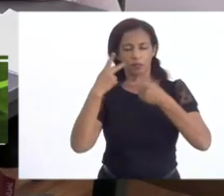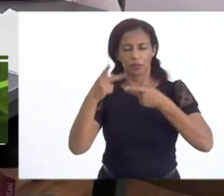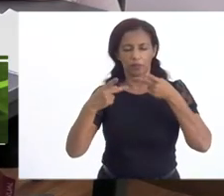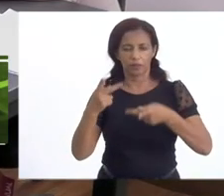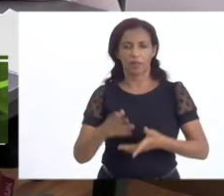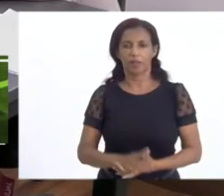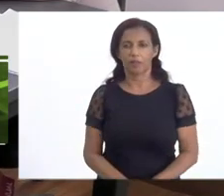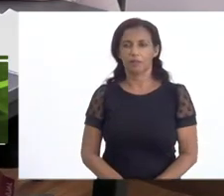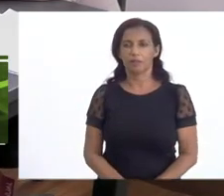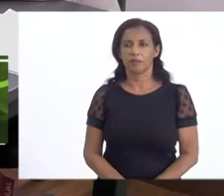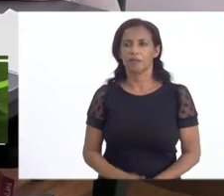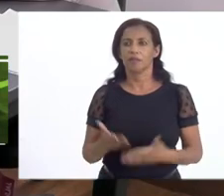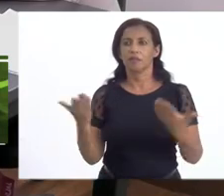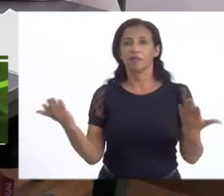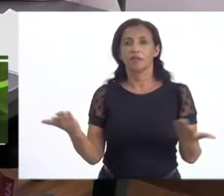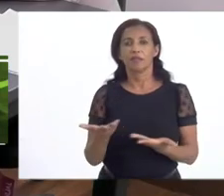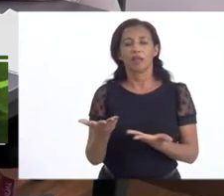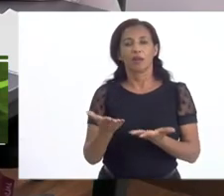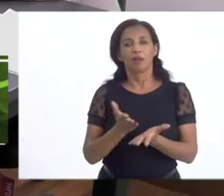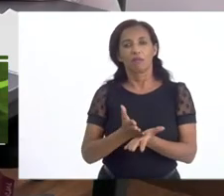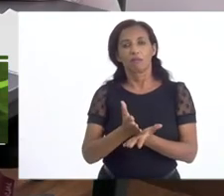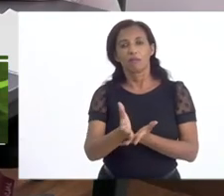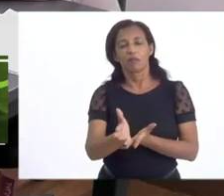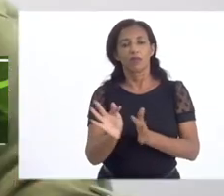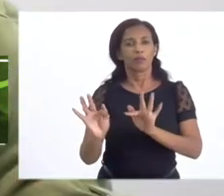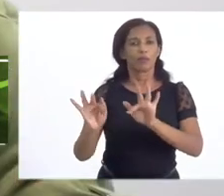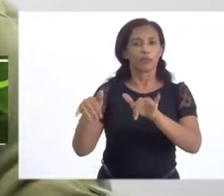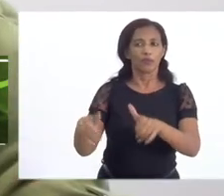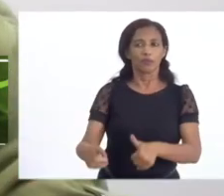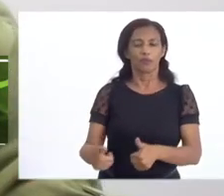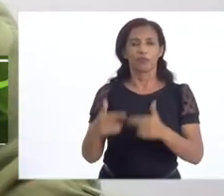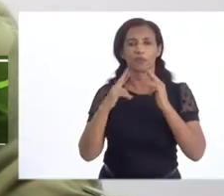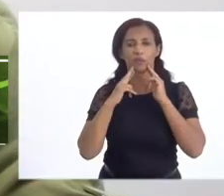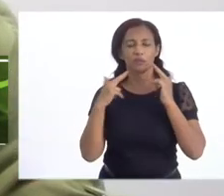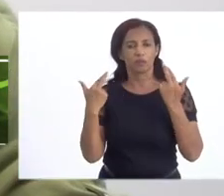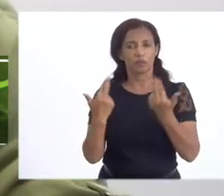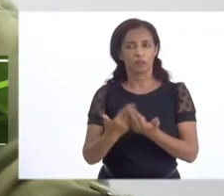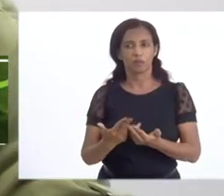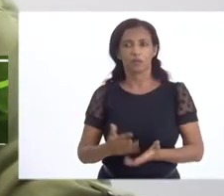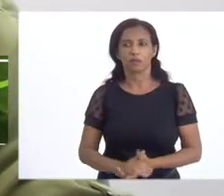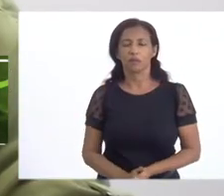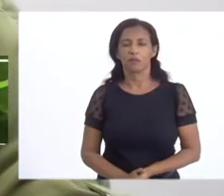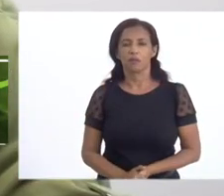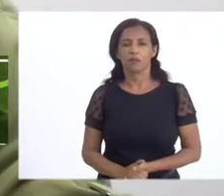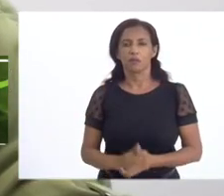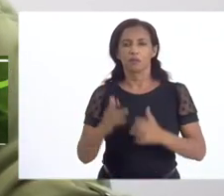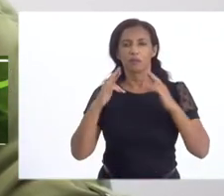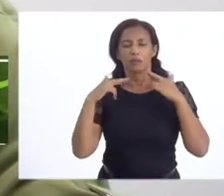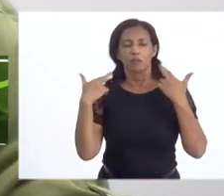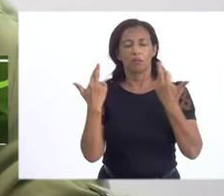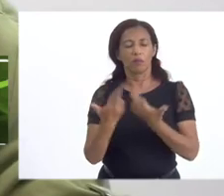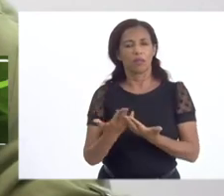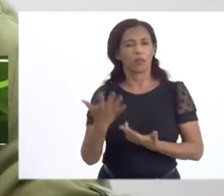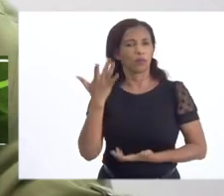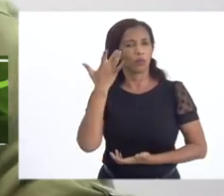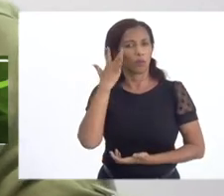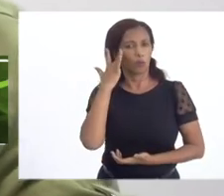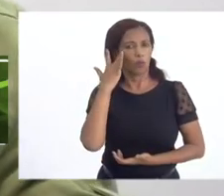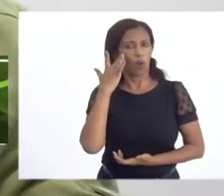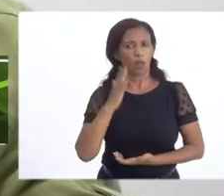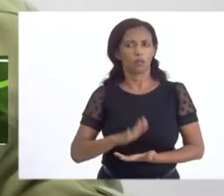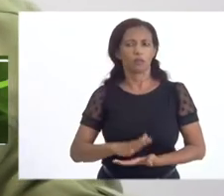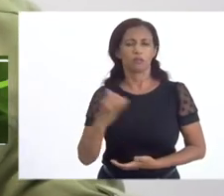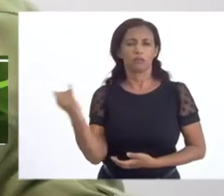palavras. E agora estamos caminhando para o fim da nossa audiência pública, uma audiência que eu acho que foi de